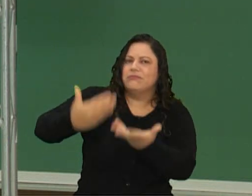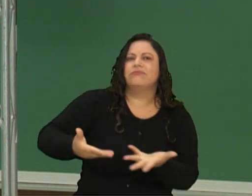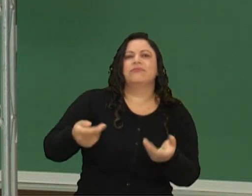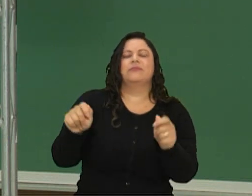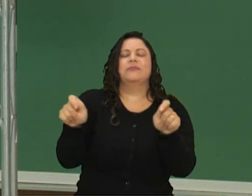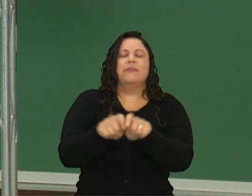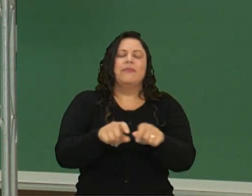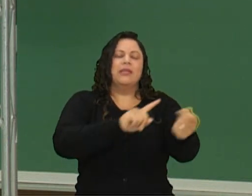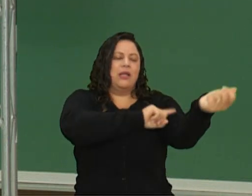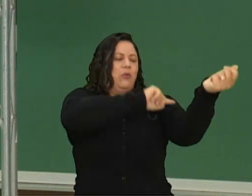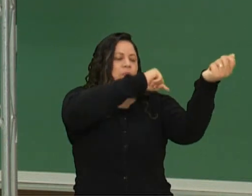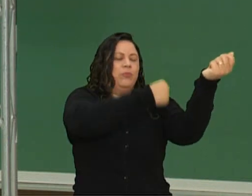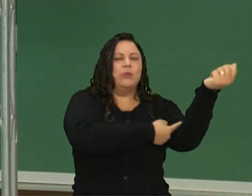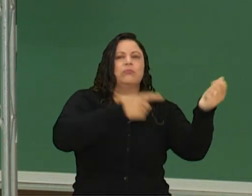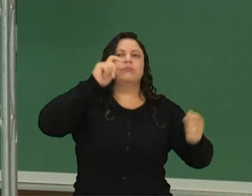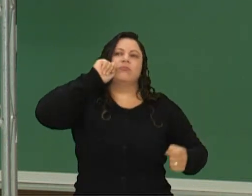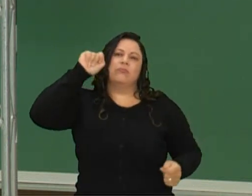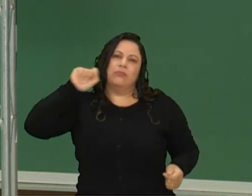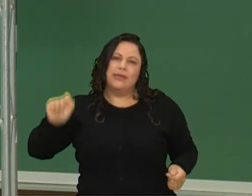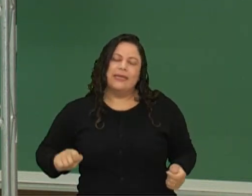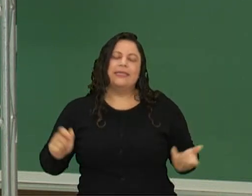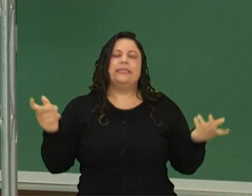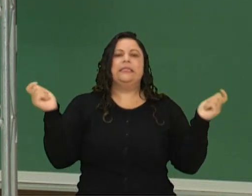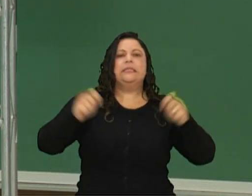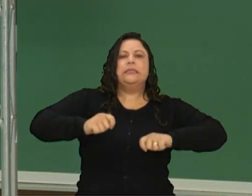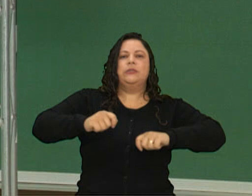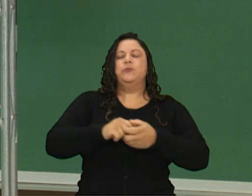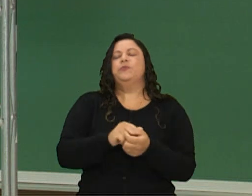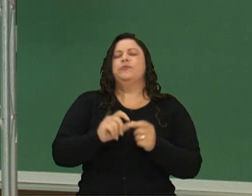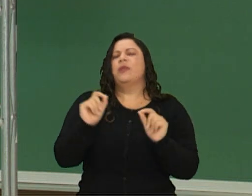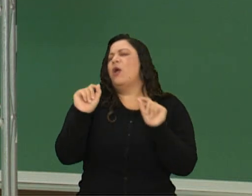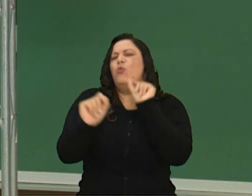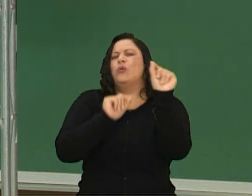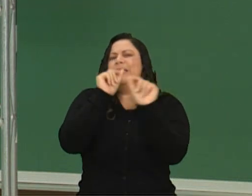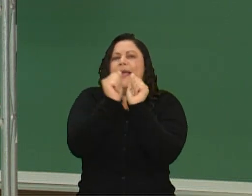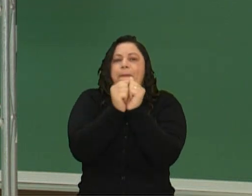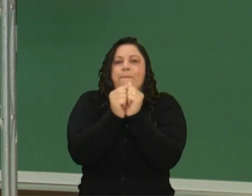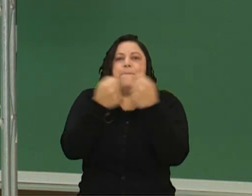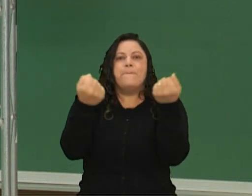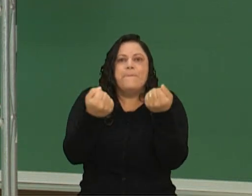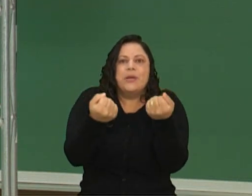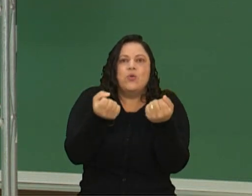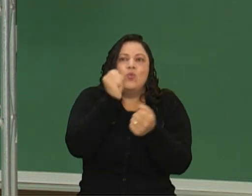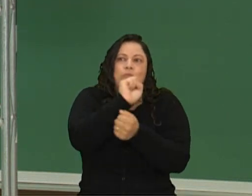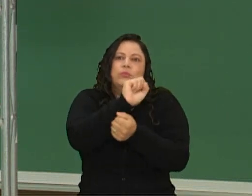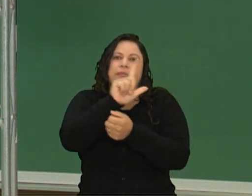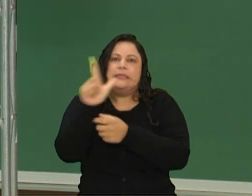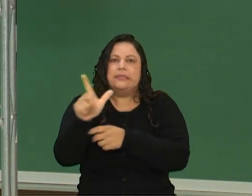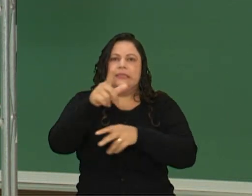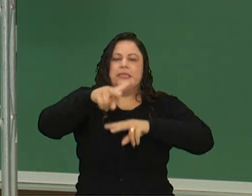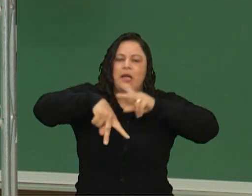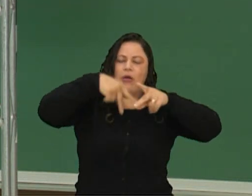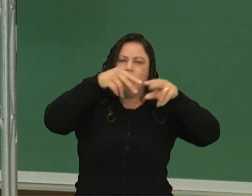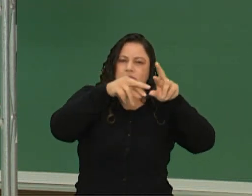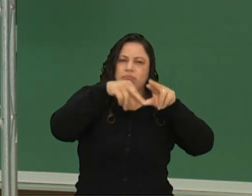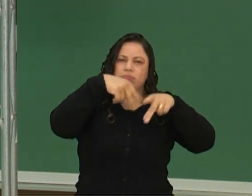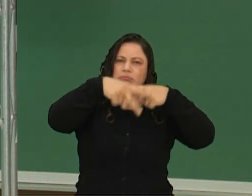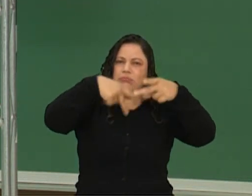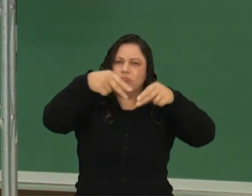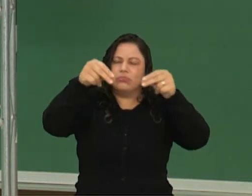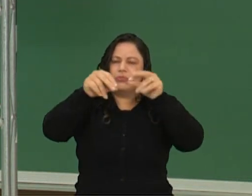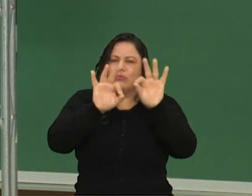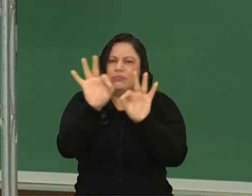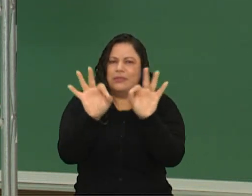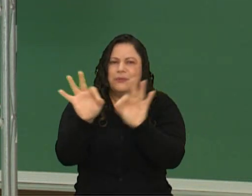tradicional bênção dos alimentos, a Páscoa é um pão salgado e decorado, B, ovos de chocolate